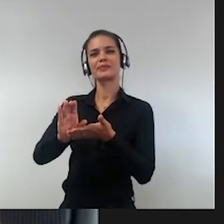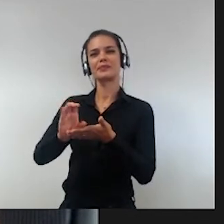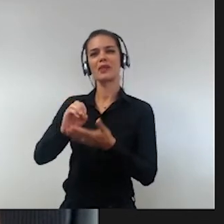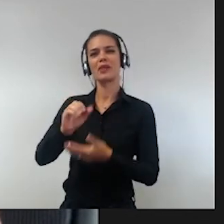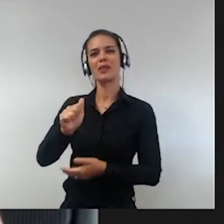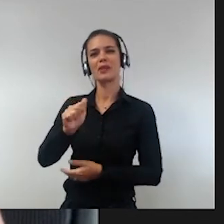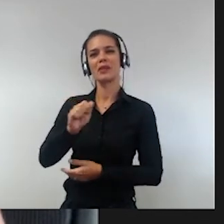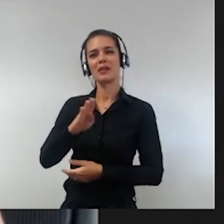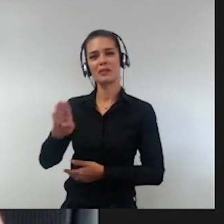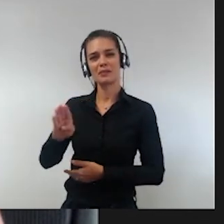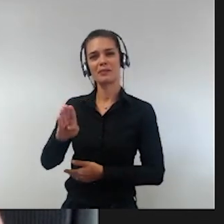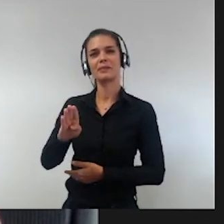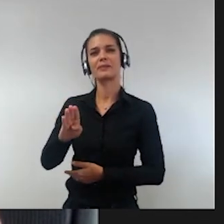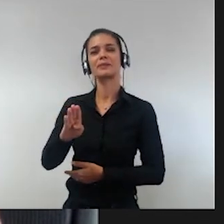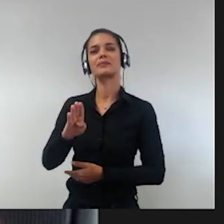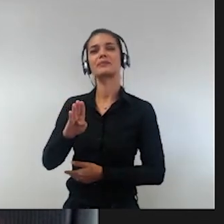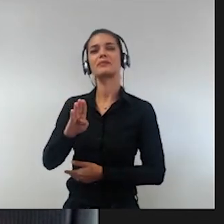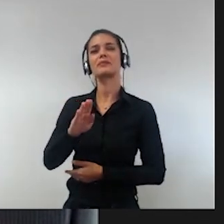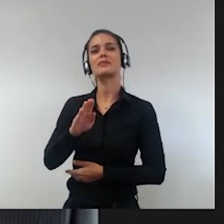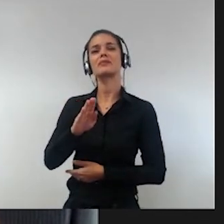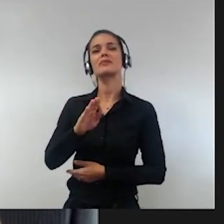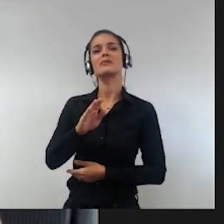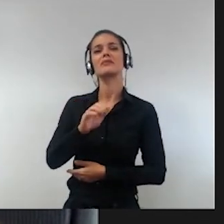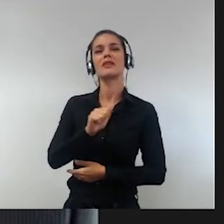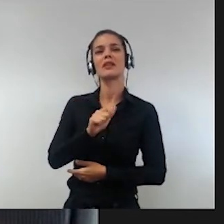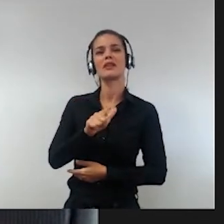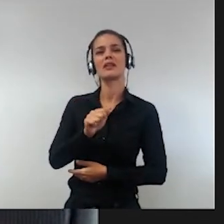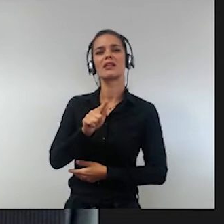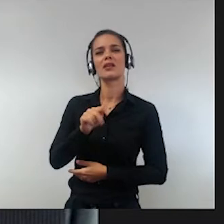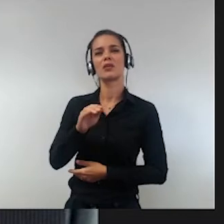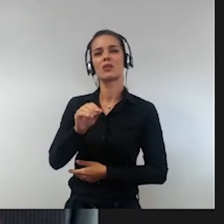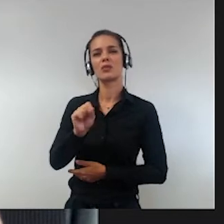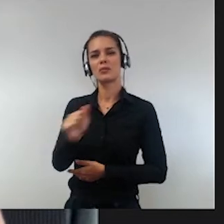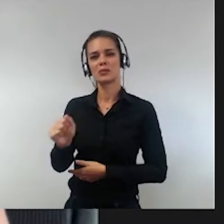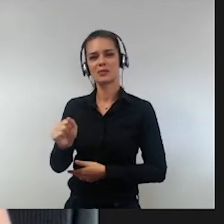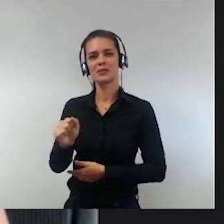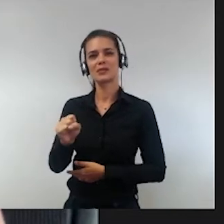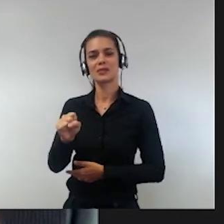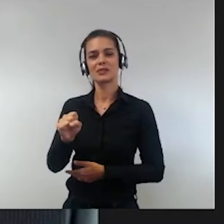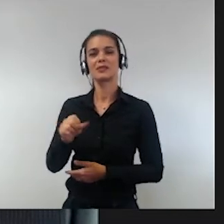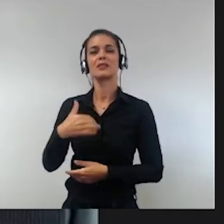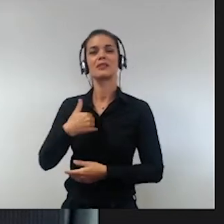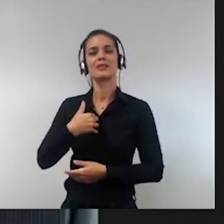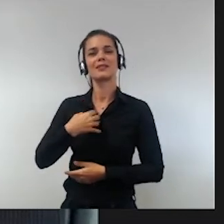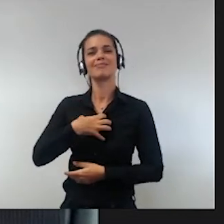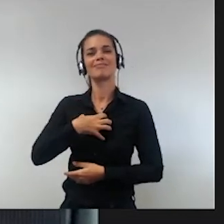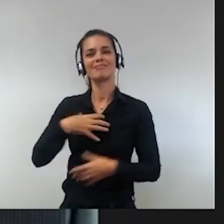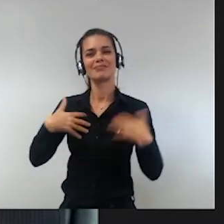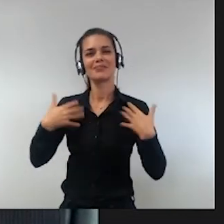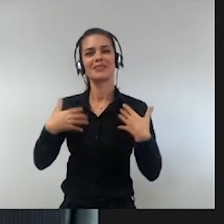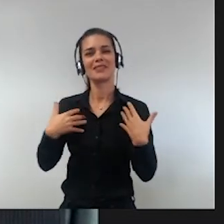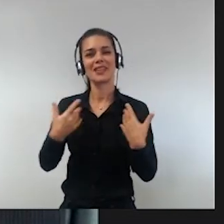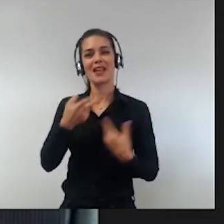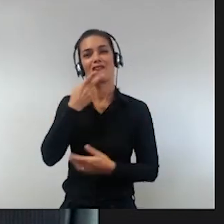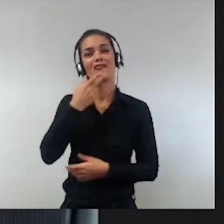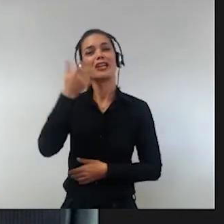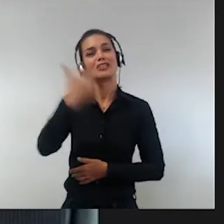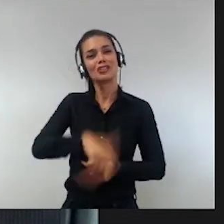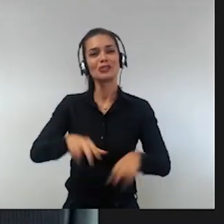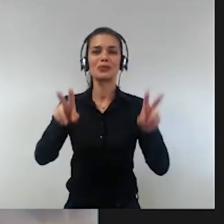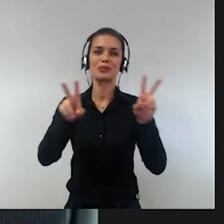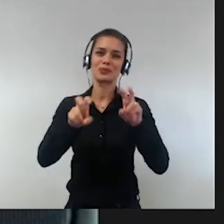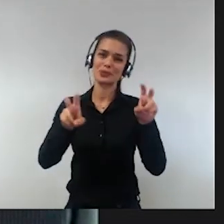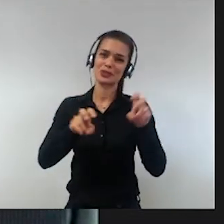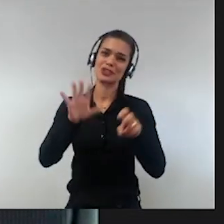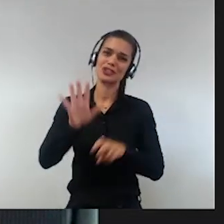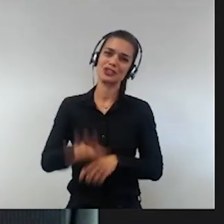OAB Alagoas, da Comissão de Bem-Estar Animal, e é com grande prazer que eu volto a falar sobre o tema que